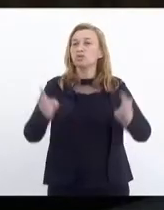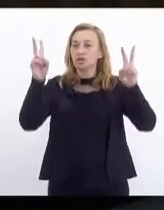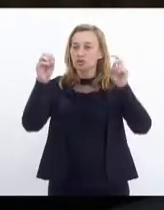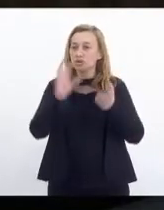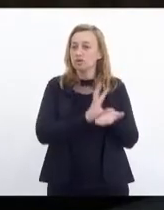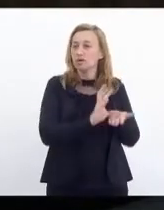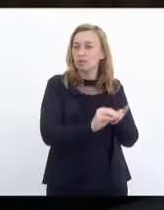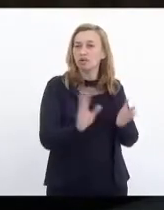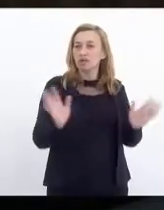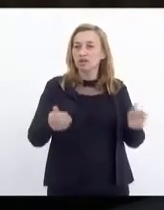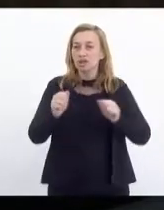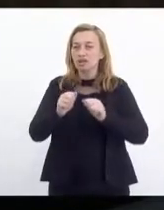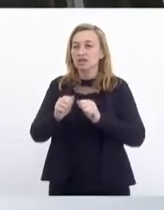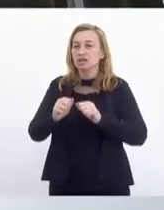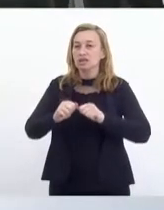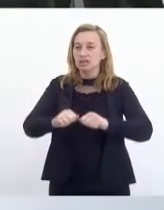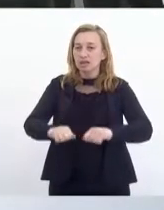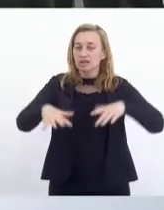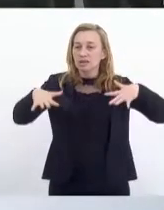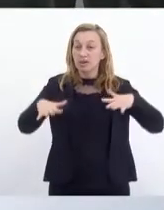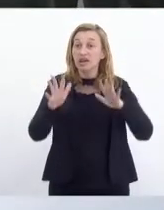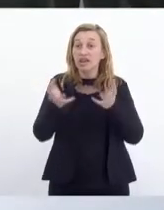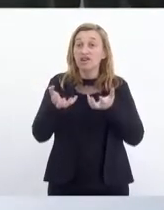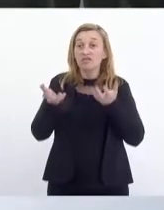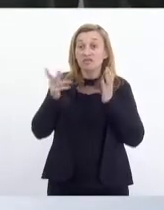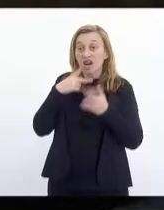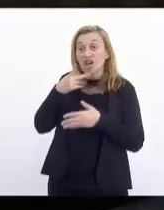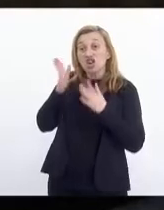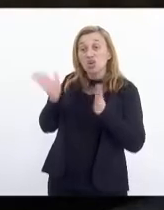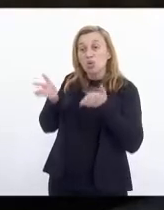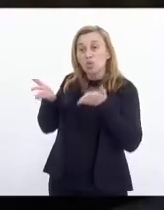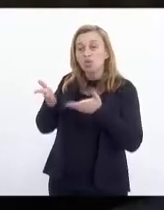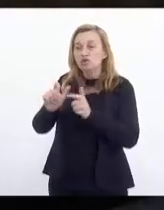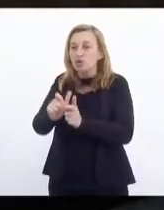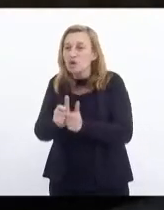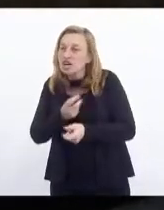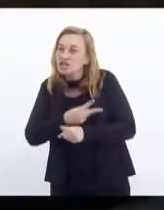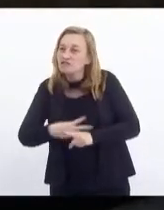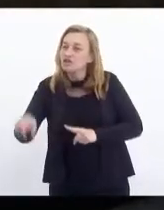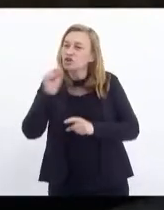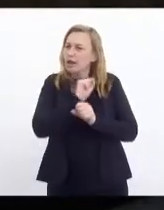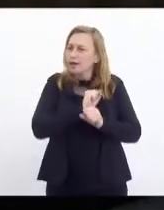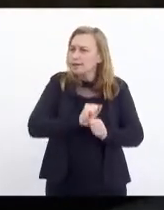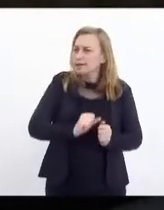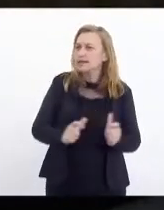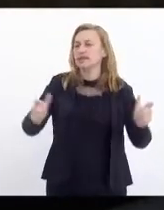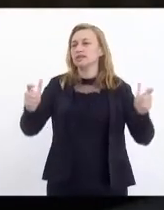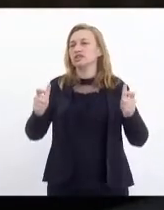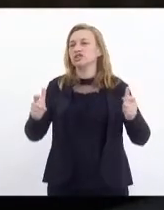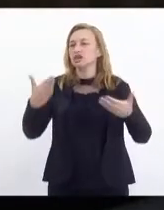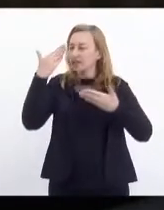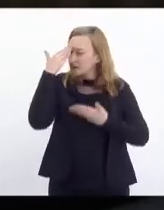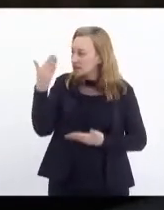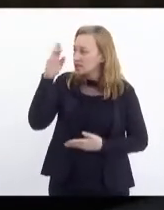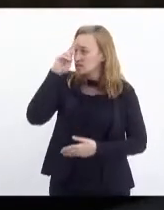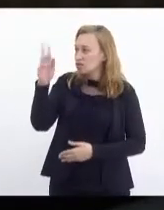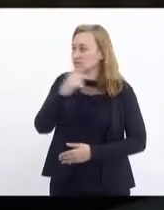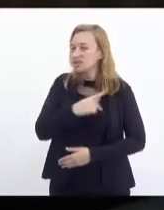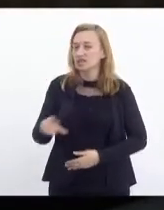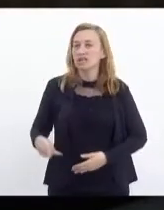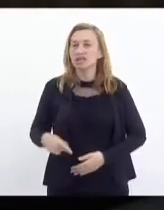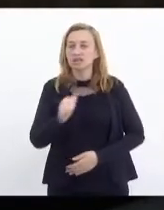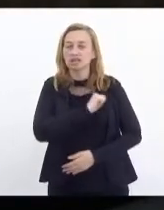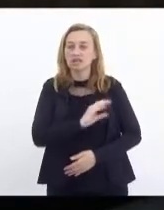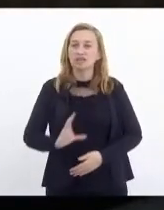aqui da Assembleia. Quero dizer que hoje foi uma grande vitória e te agradecer, presidente André Siciliano, por